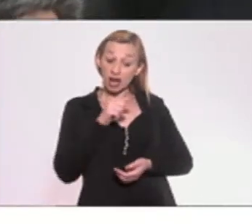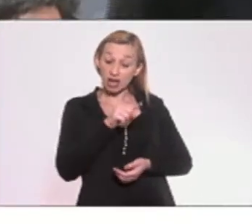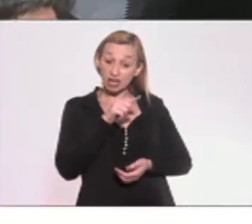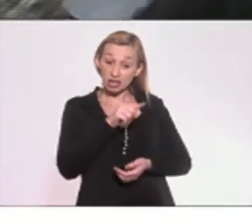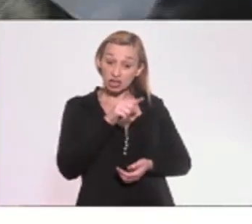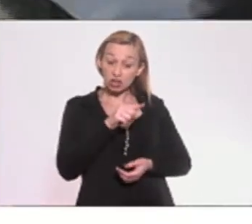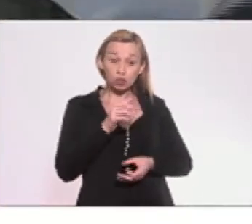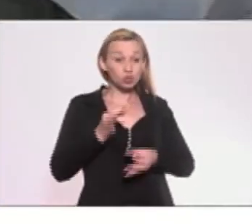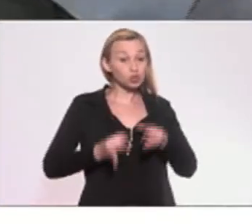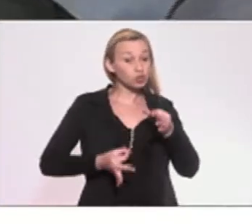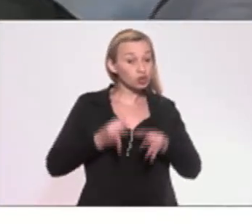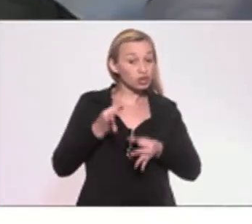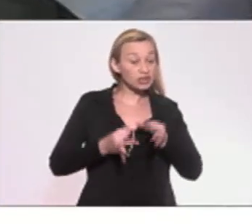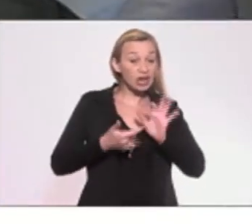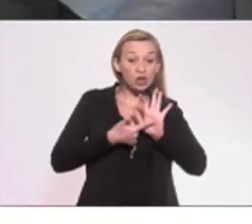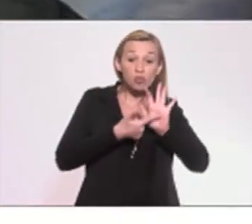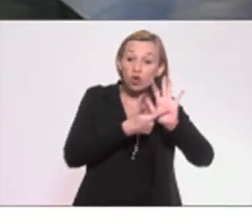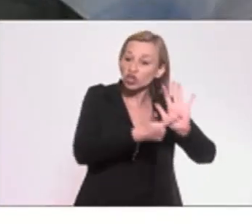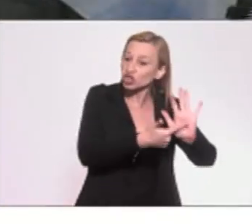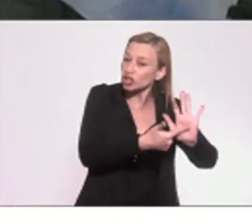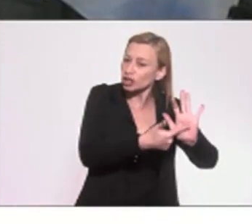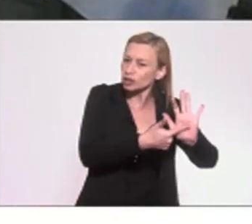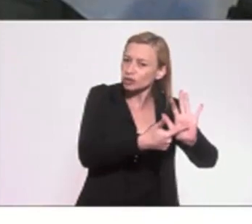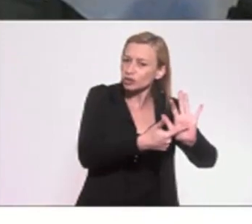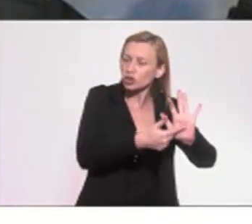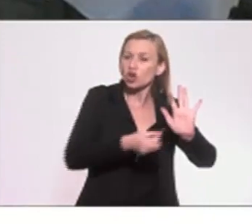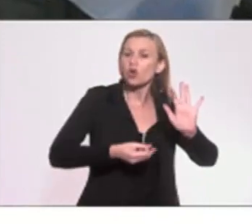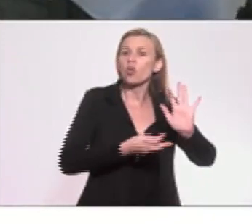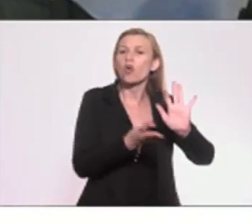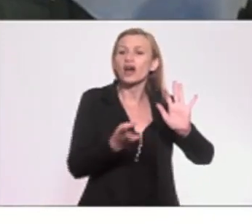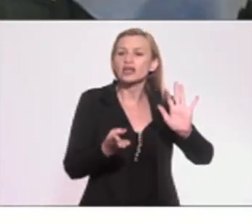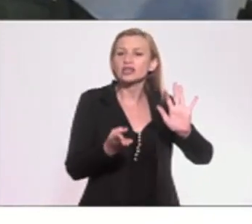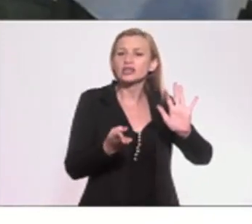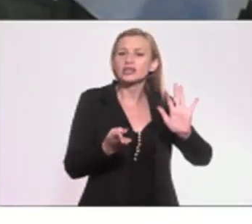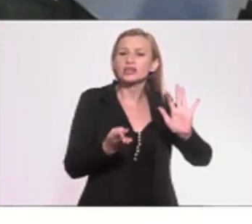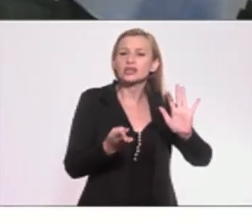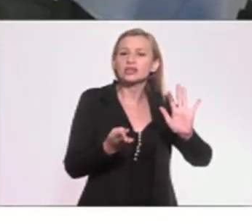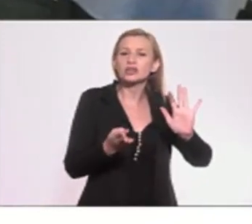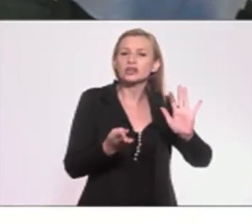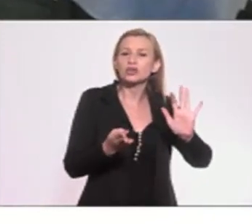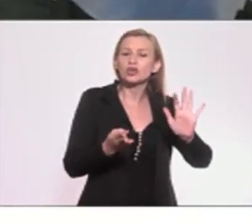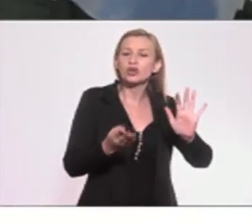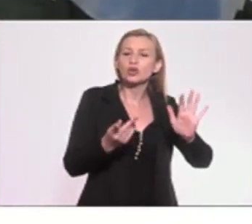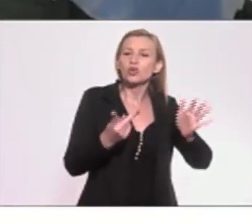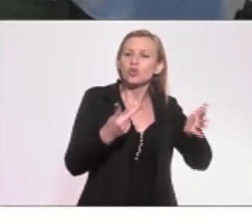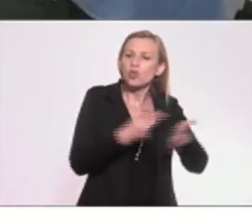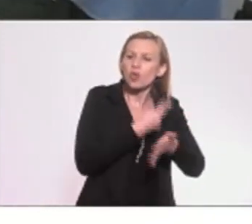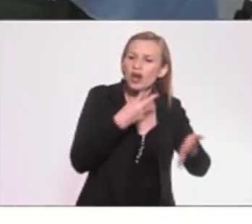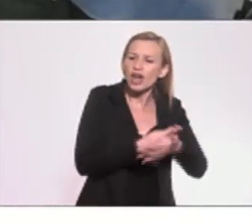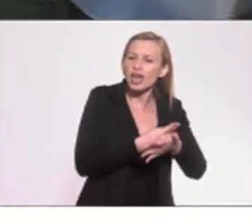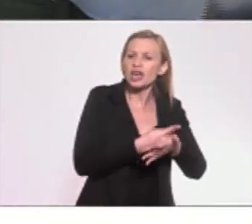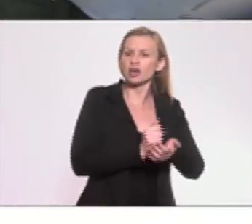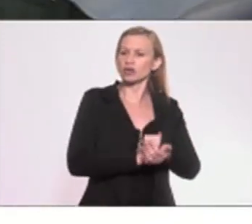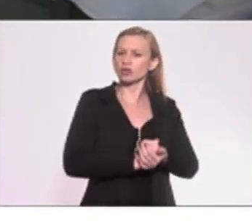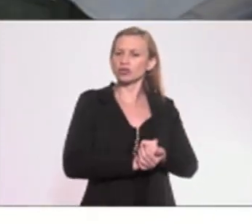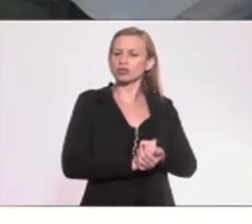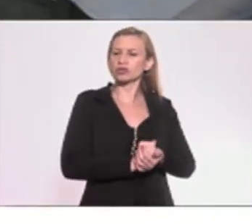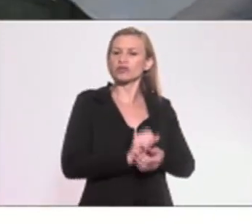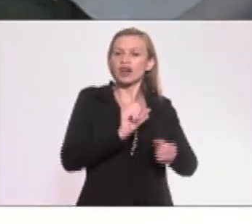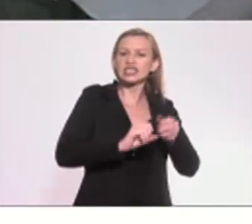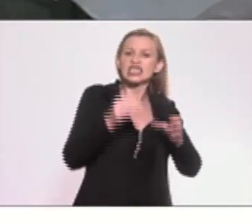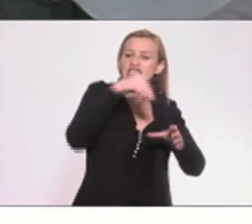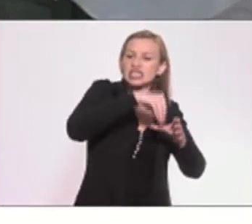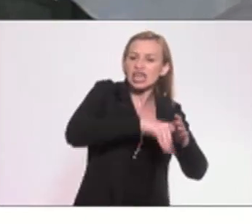o judiciário apontando quais eram as falcatruas que se faziam no